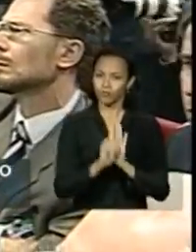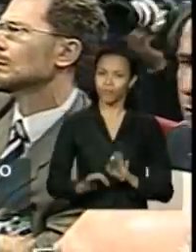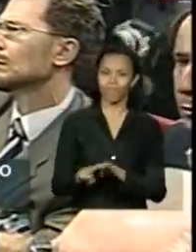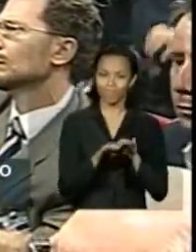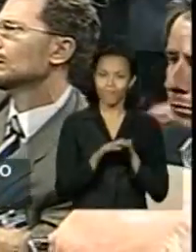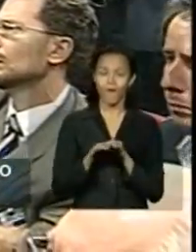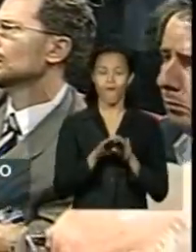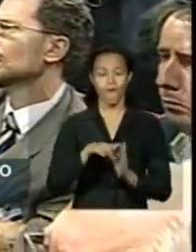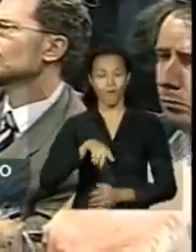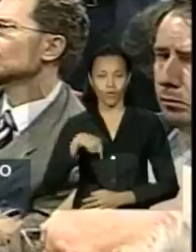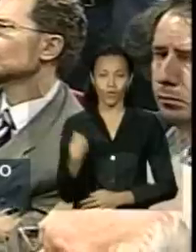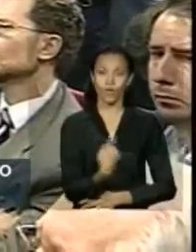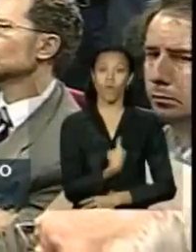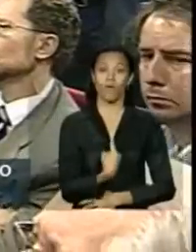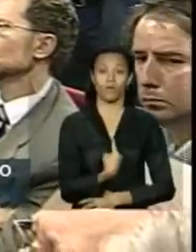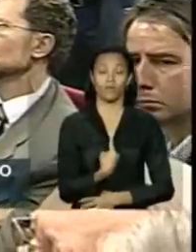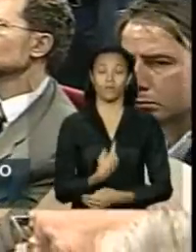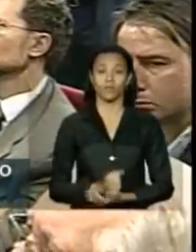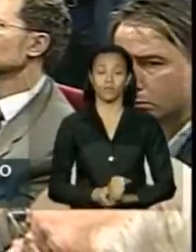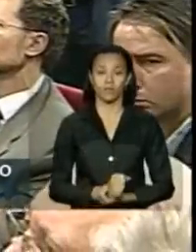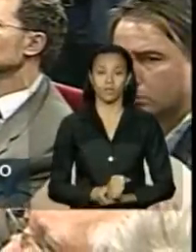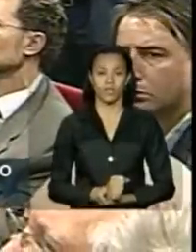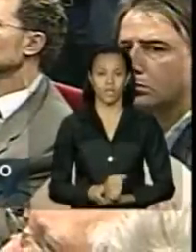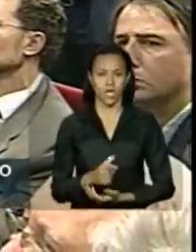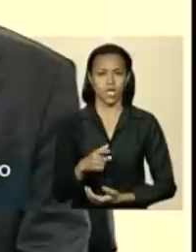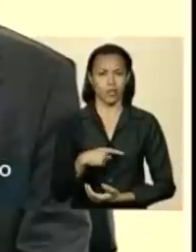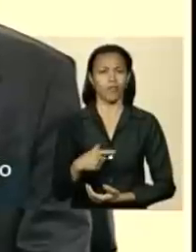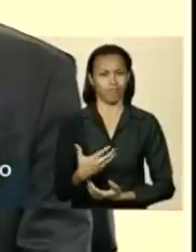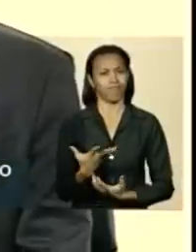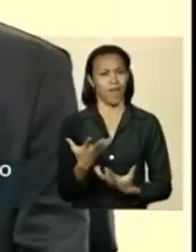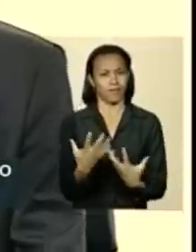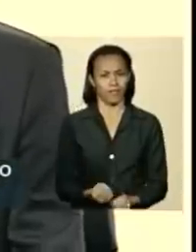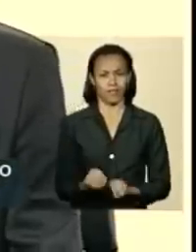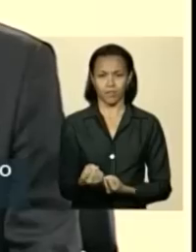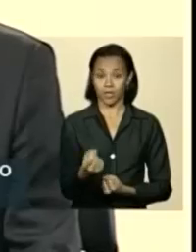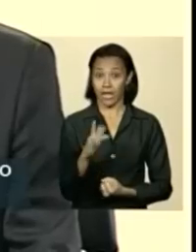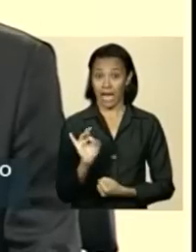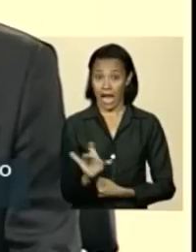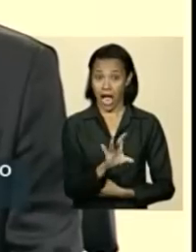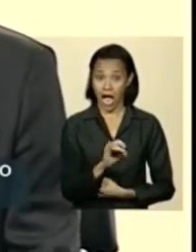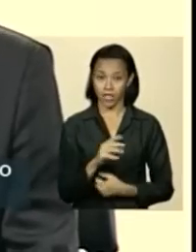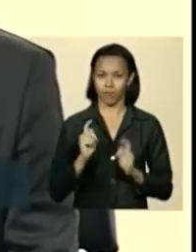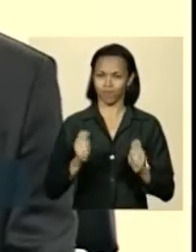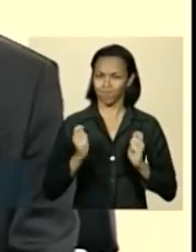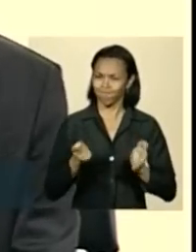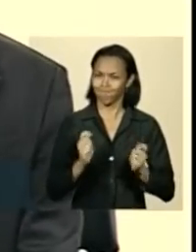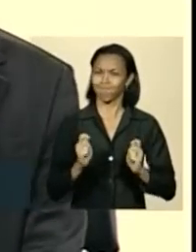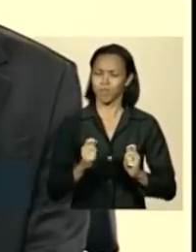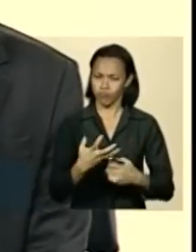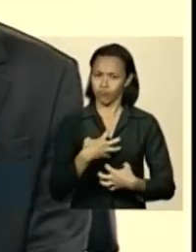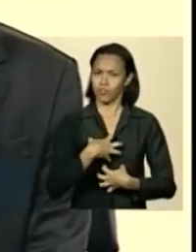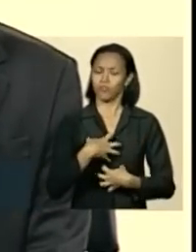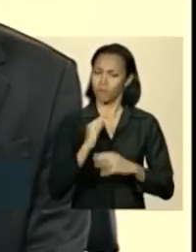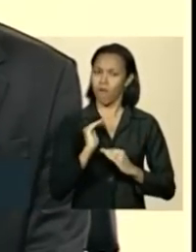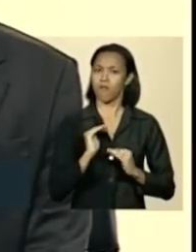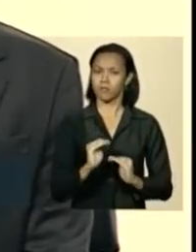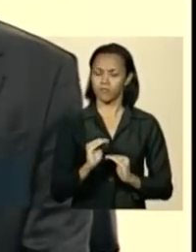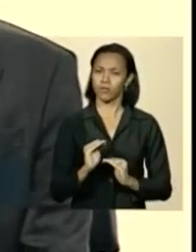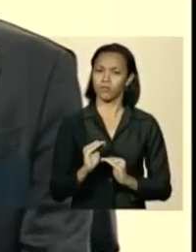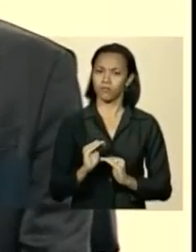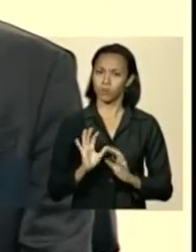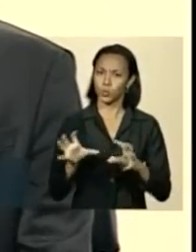nós recebemos as mobilizações e a organização da categoria com o mais profundo respeito